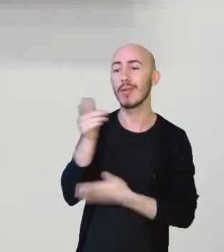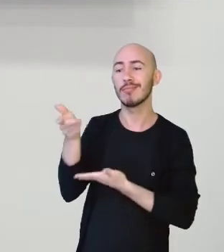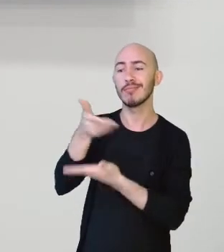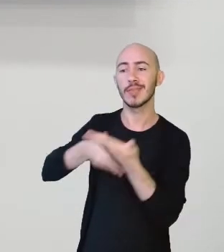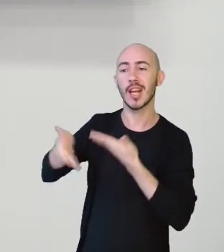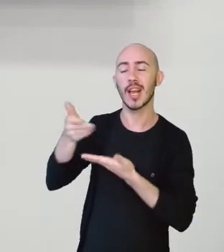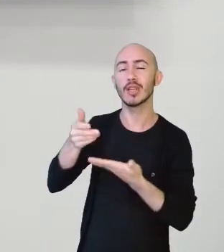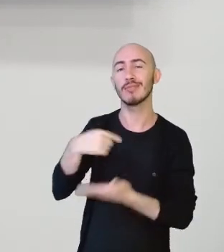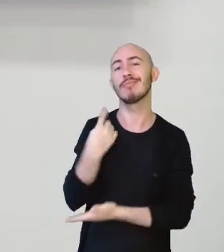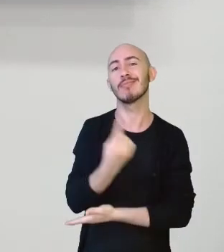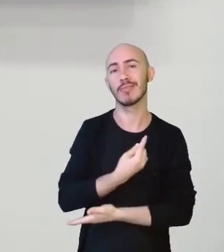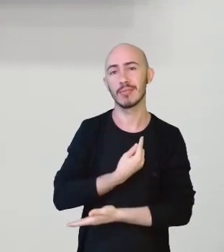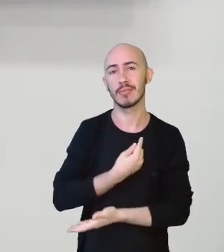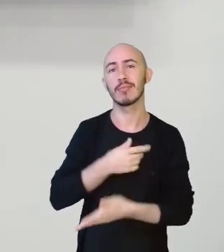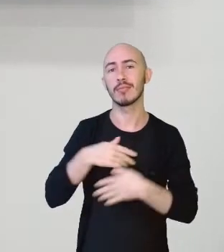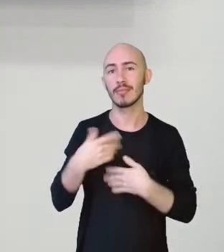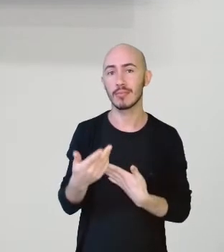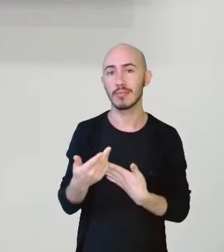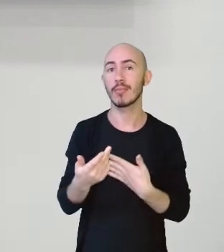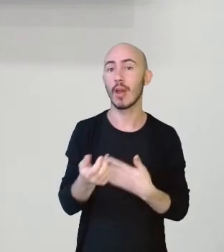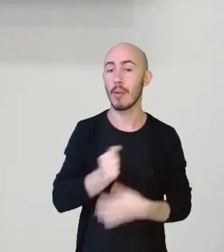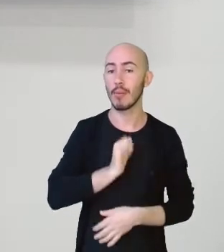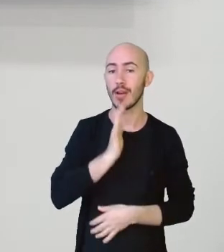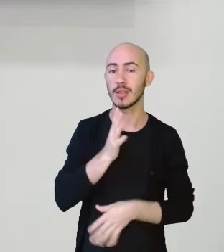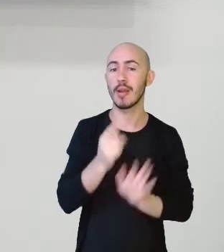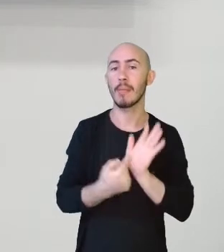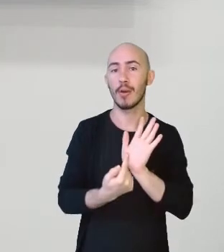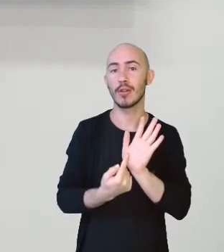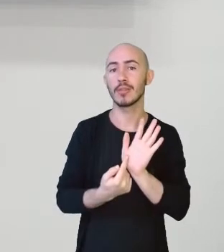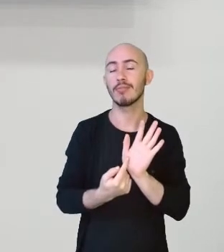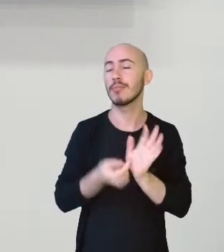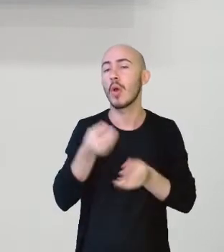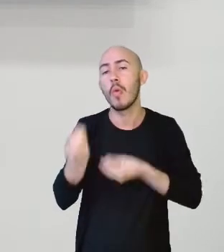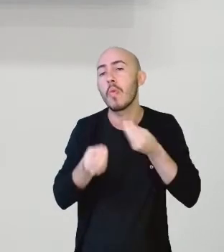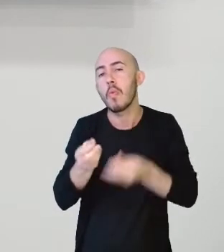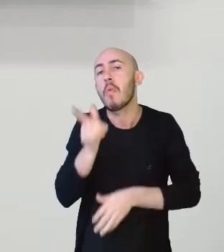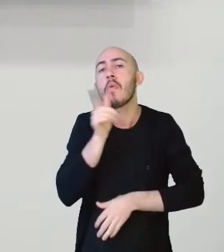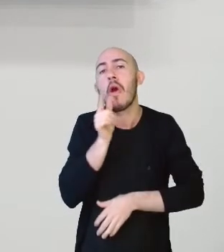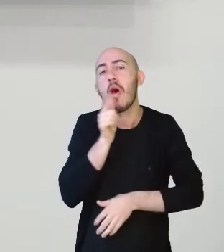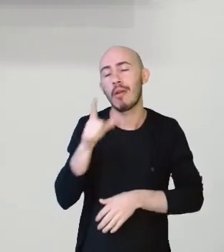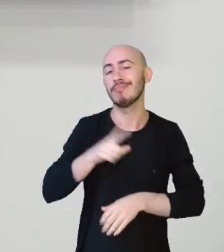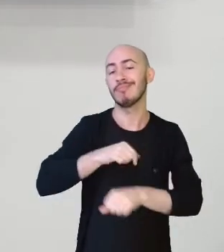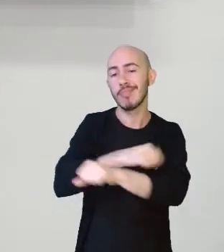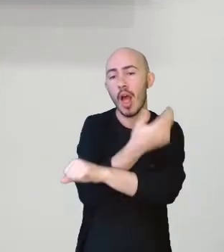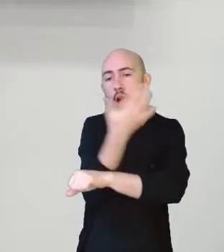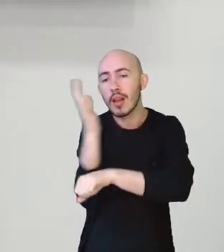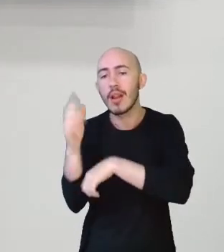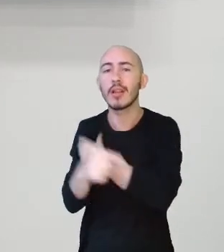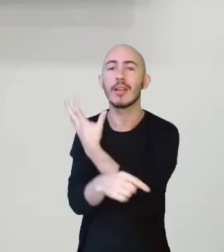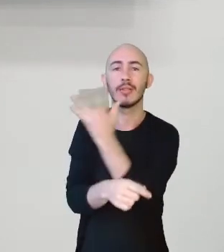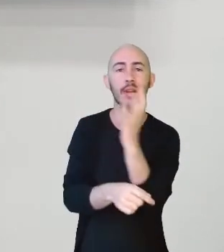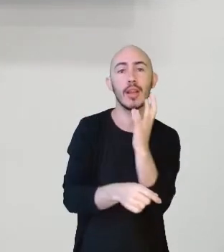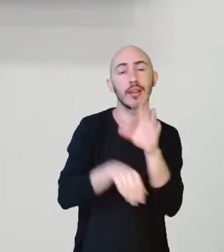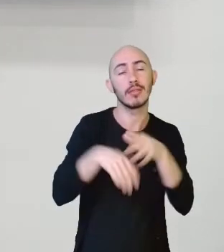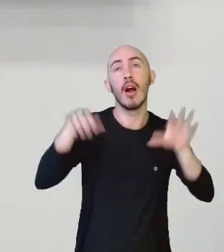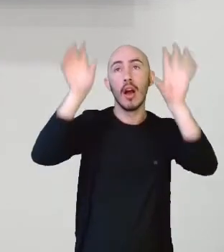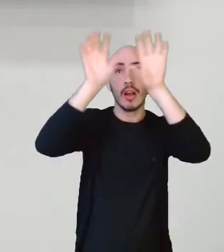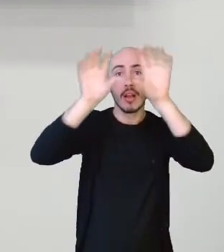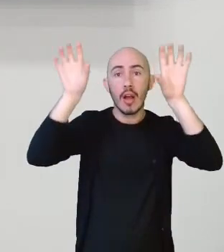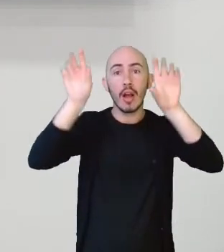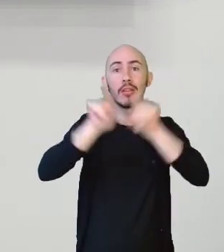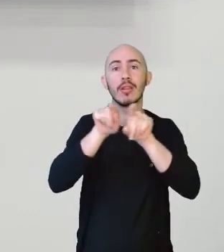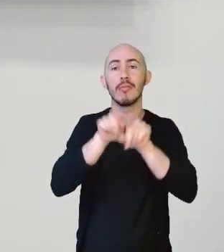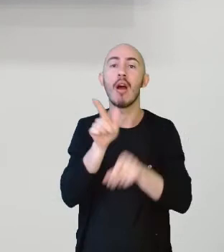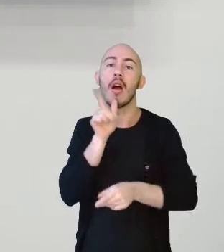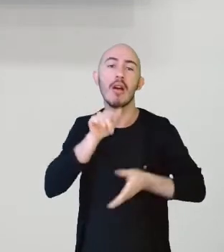nessa estrofe, mostra a água onde a gente pode encontrar ela na natureza, na atmosfera, que é nas nuvens, nos leitos